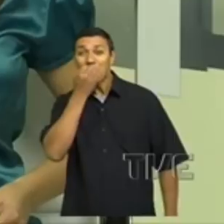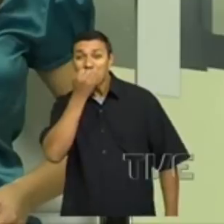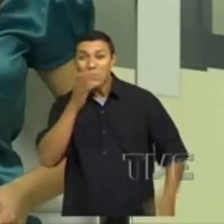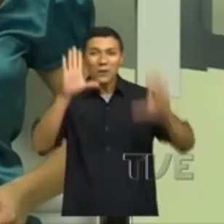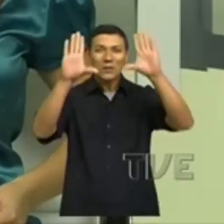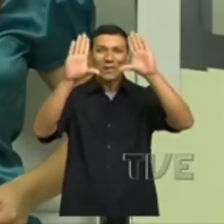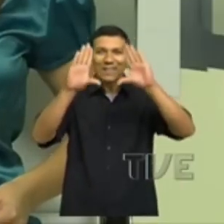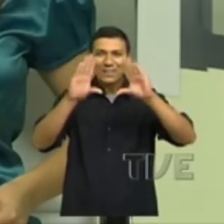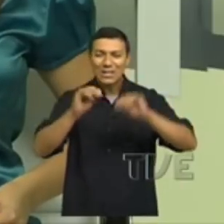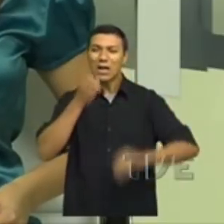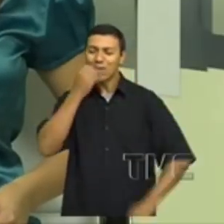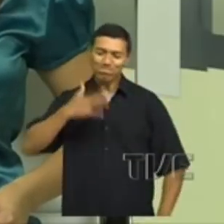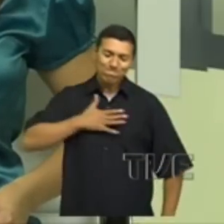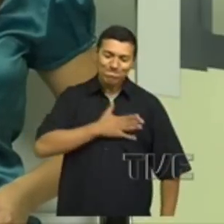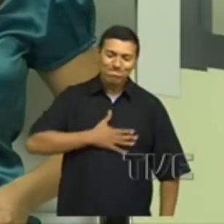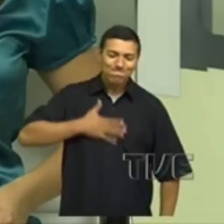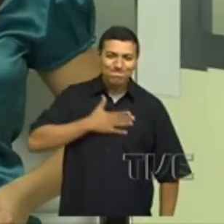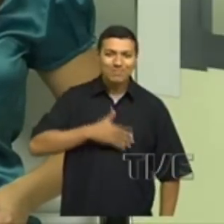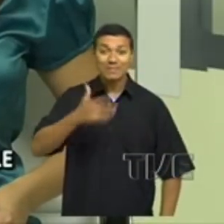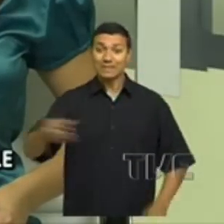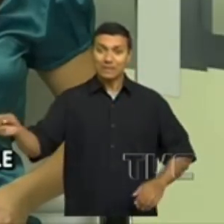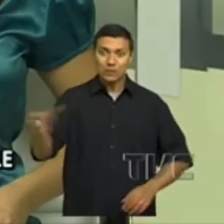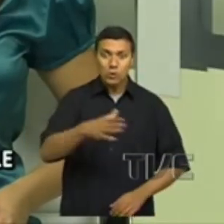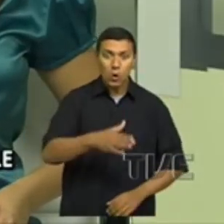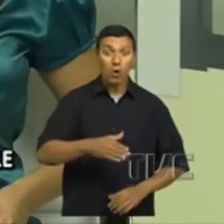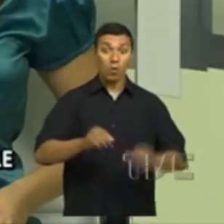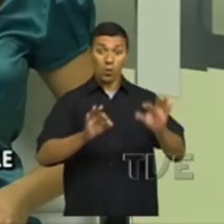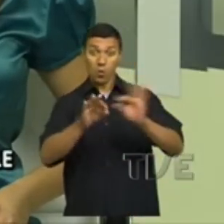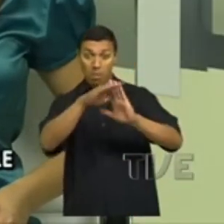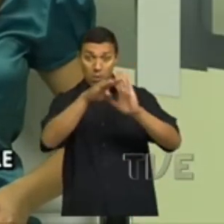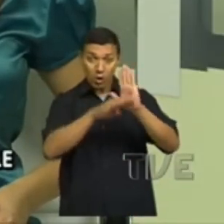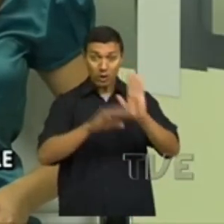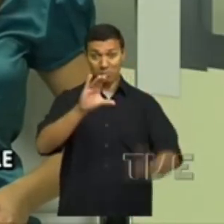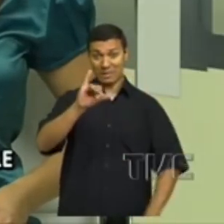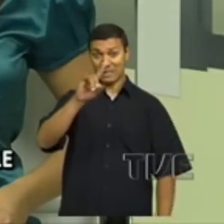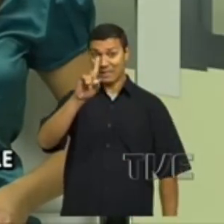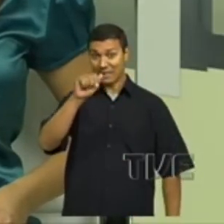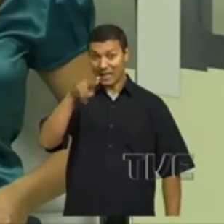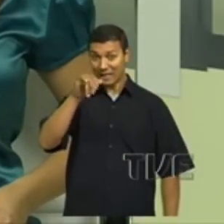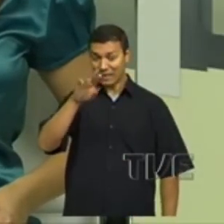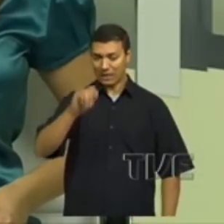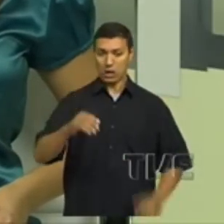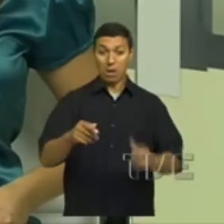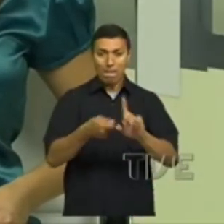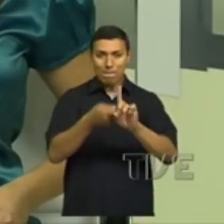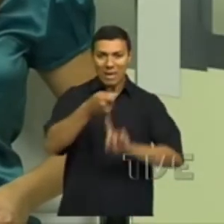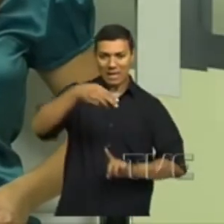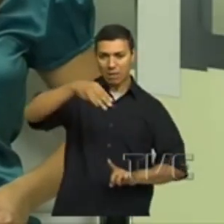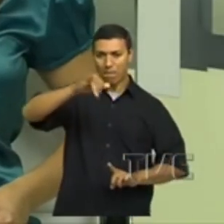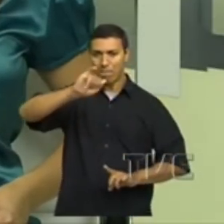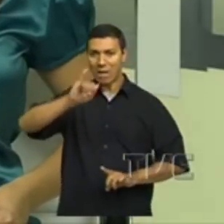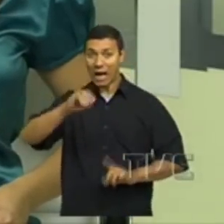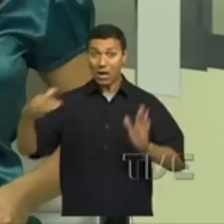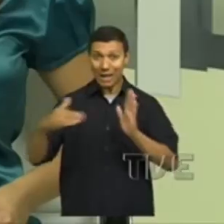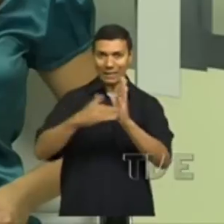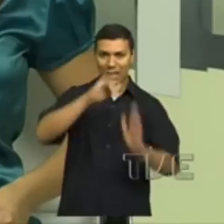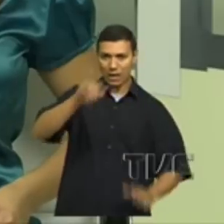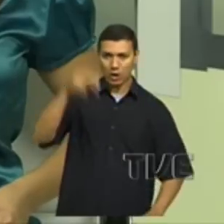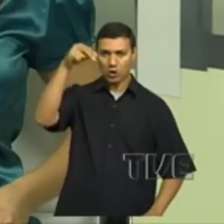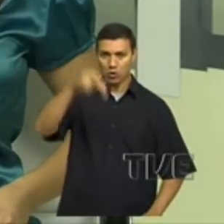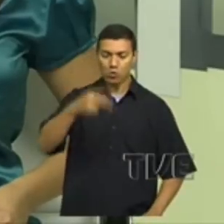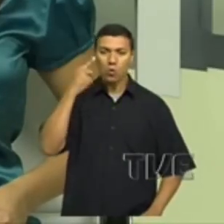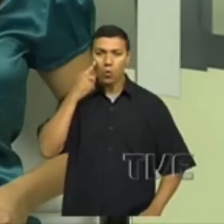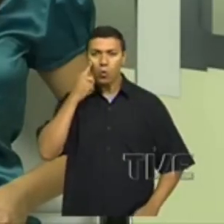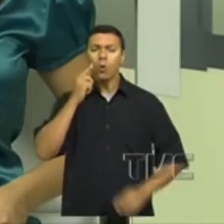boa noite. Bem-vindos a mais uma edição do Cidadania. Entre maio e junho deste ano, o Festival de Cinema Acessível